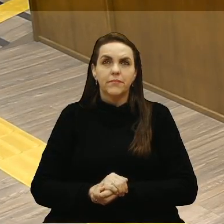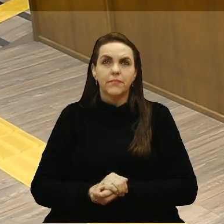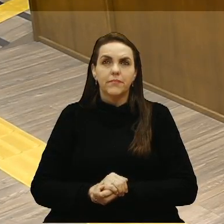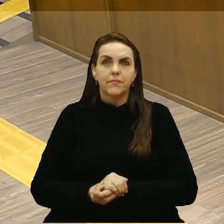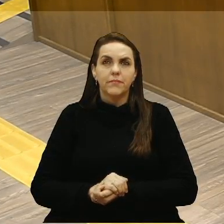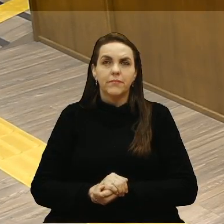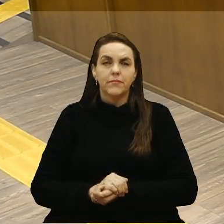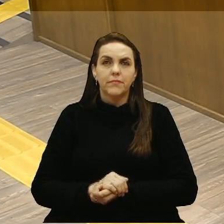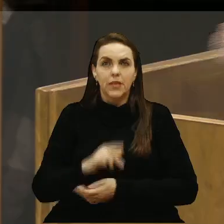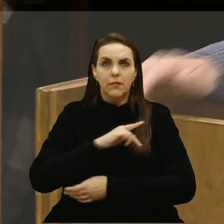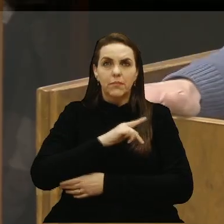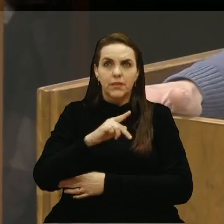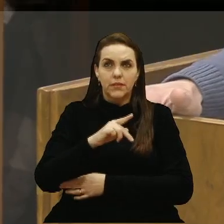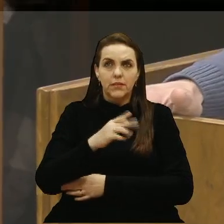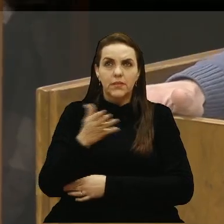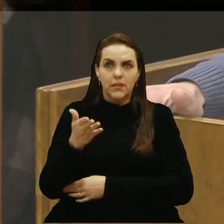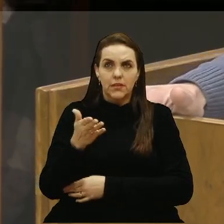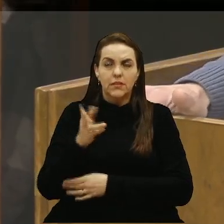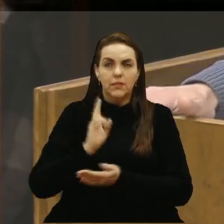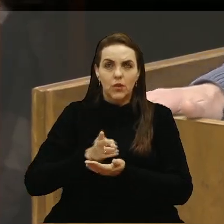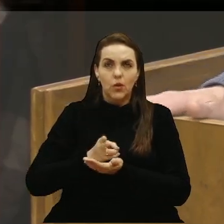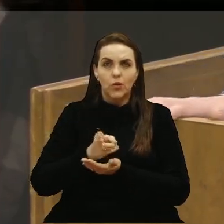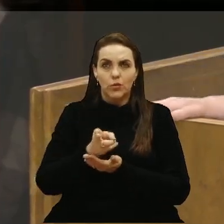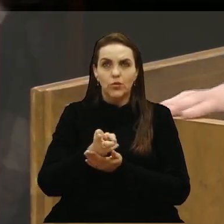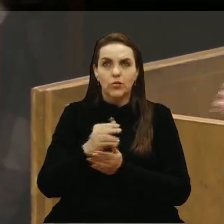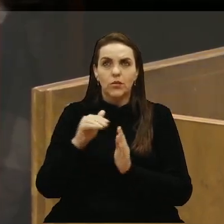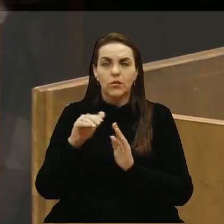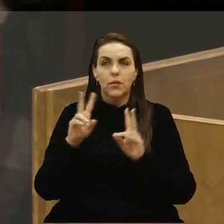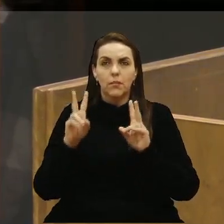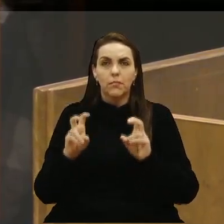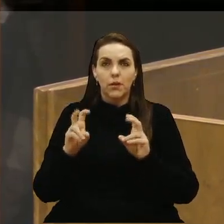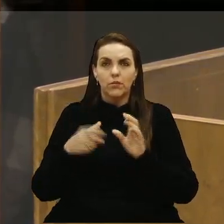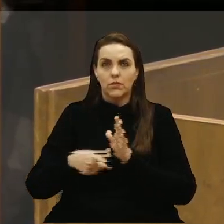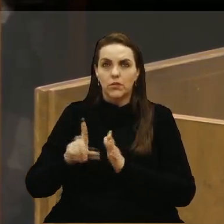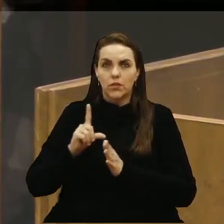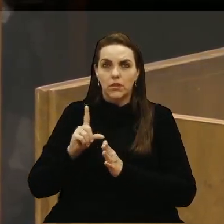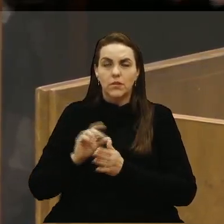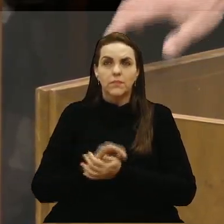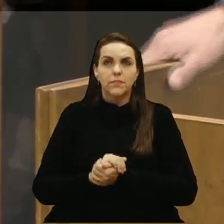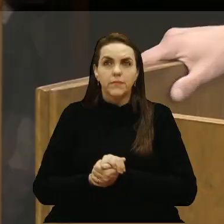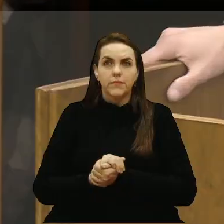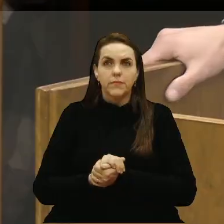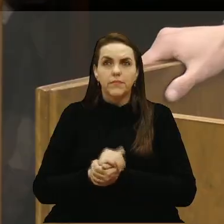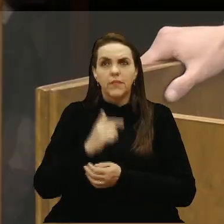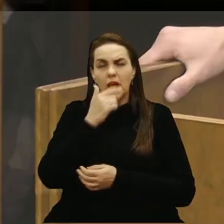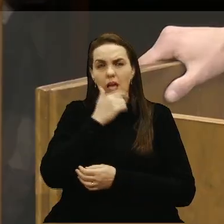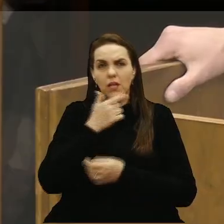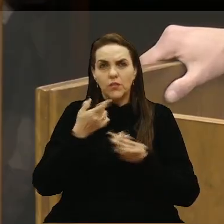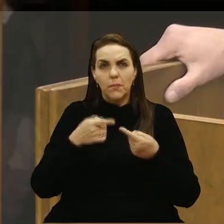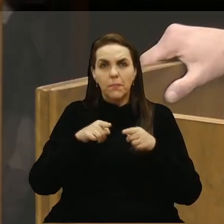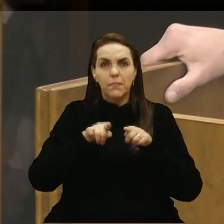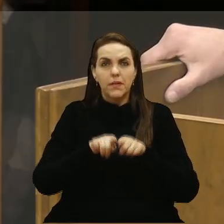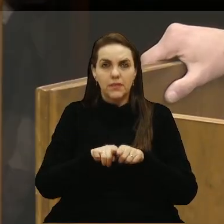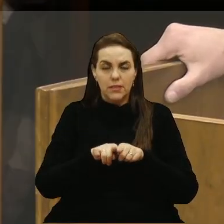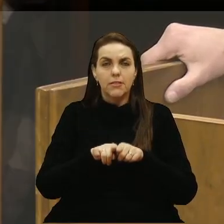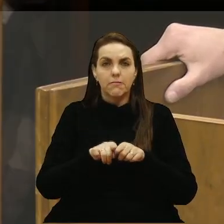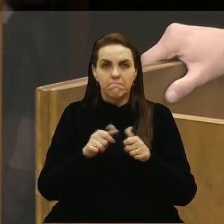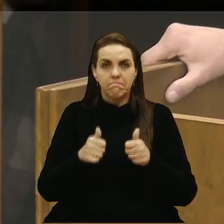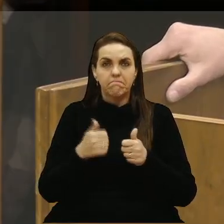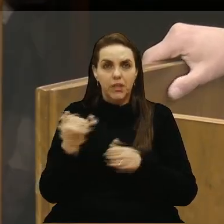Nobre presidente, dando sequência na pauta anterior, acho que uma parceria de sucesso, a